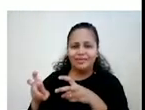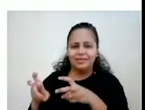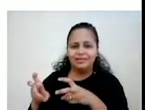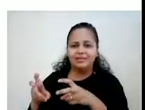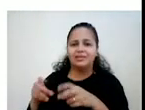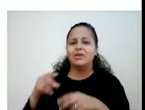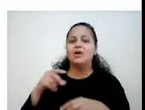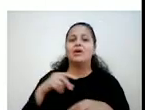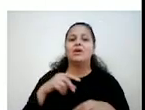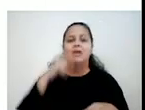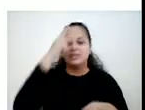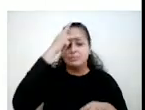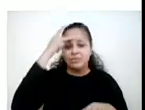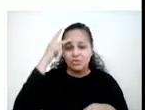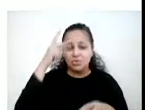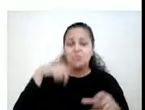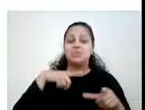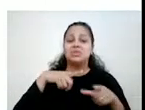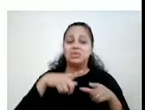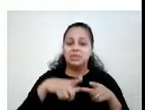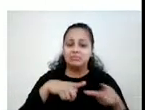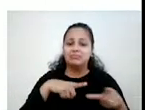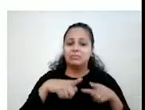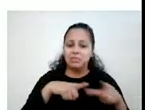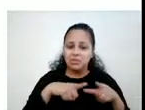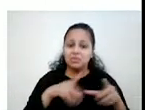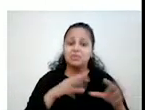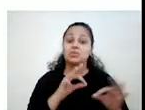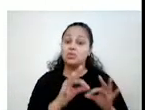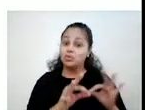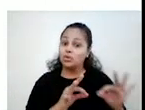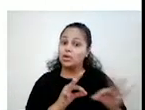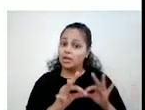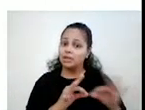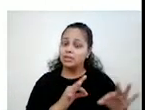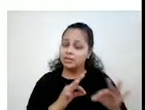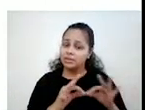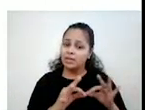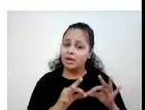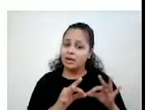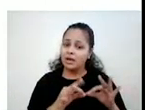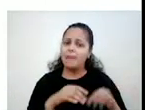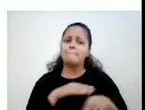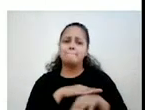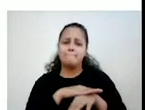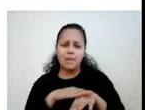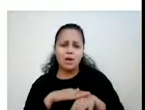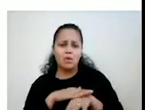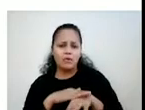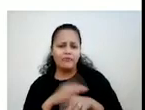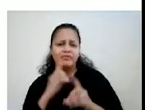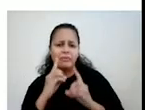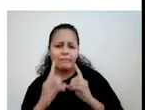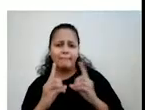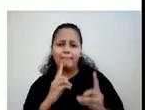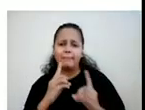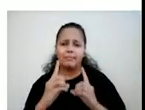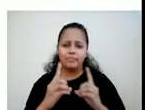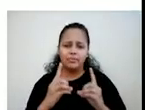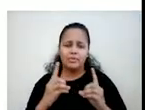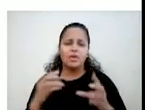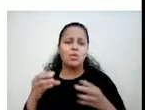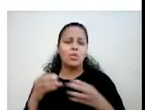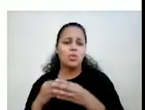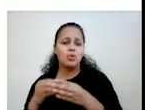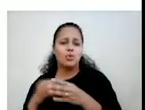a se organizarem em sindicatos, grupos de trabalhadores, para discutir a situação desses trabalhadores,